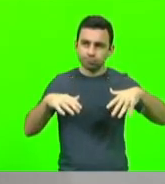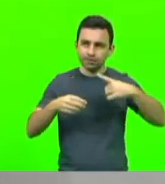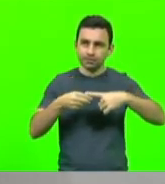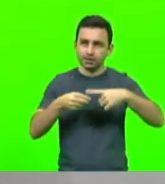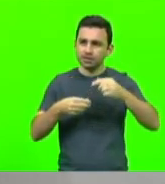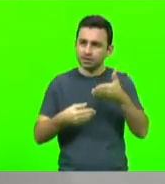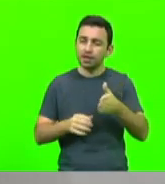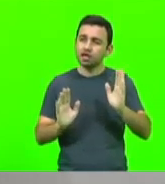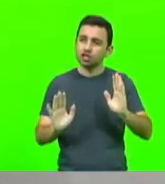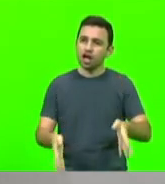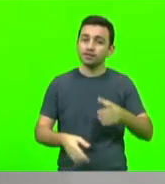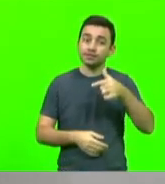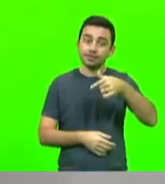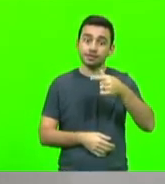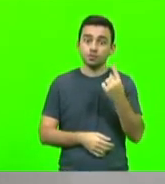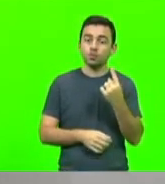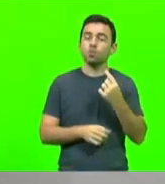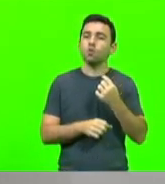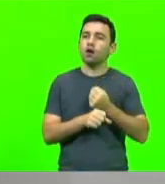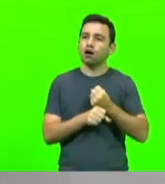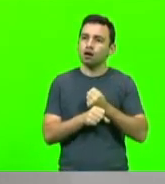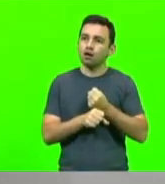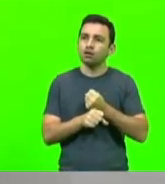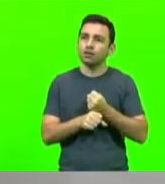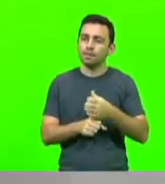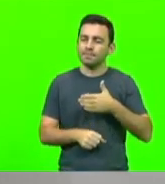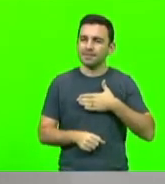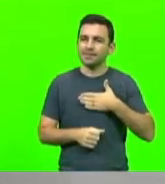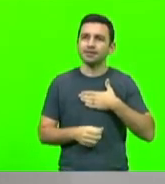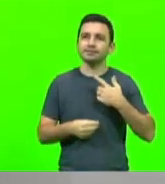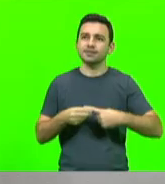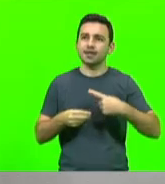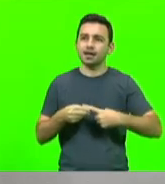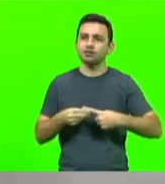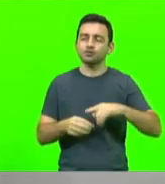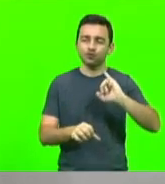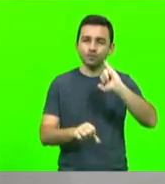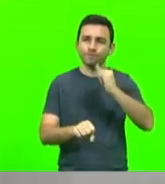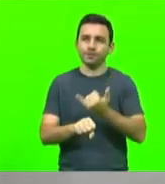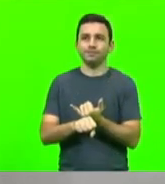anos. Hoje é aniversário da minha cidade, a cidade de Joinville.